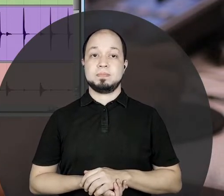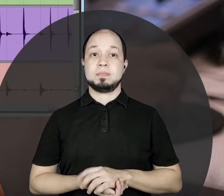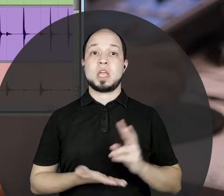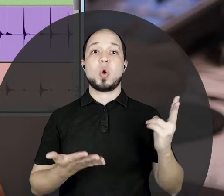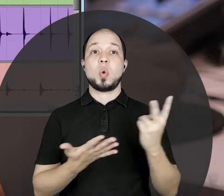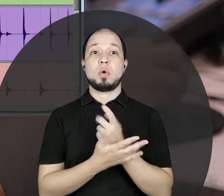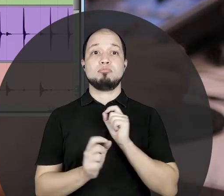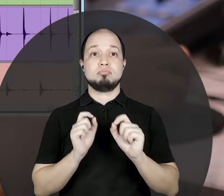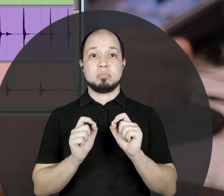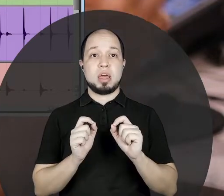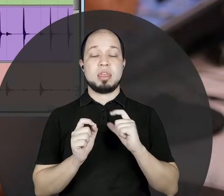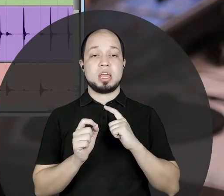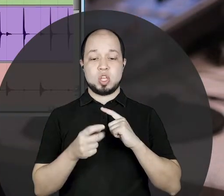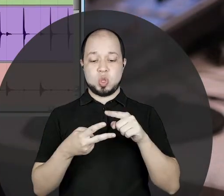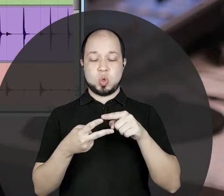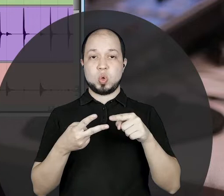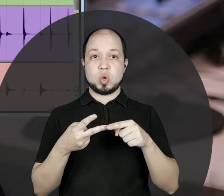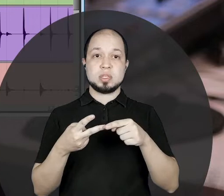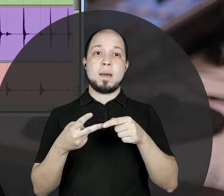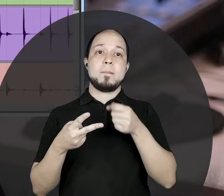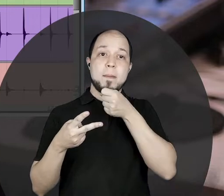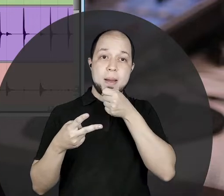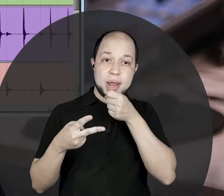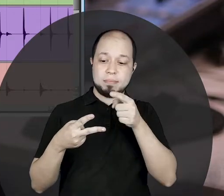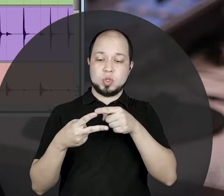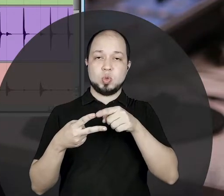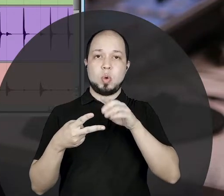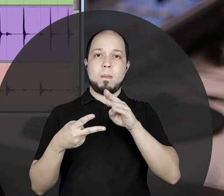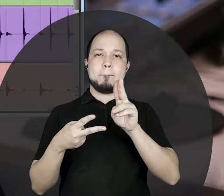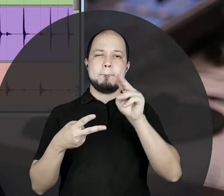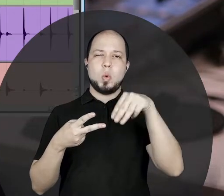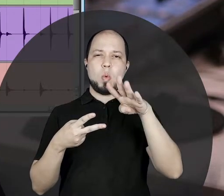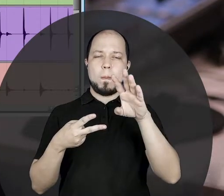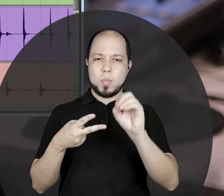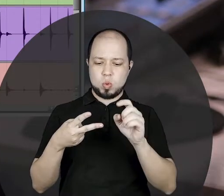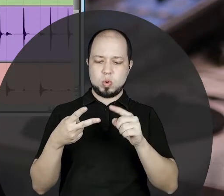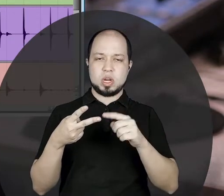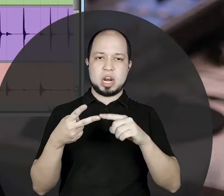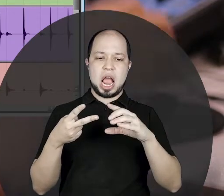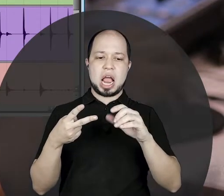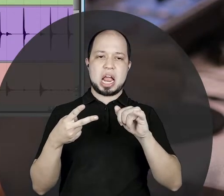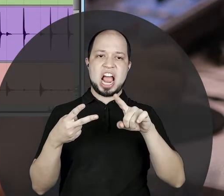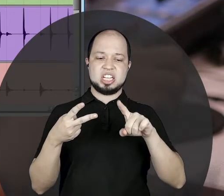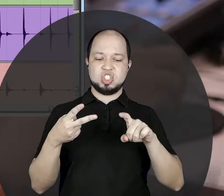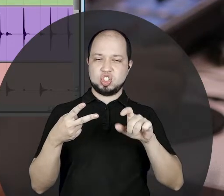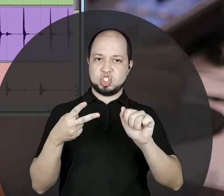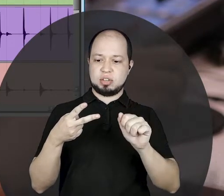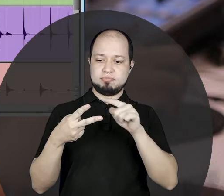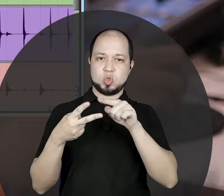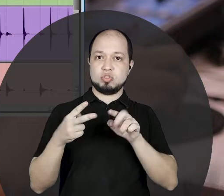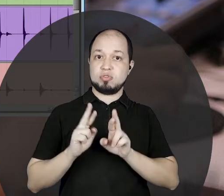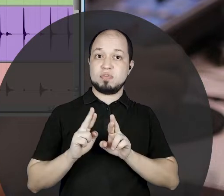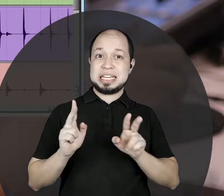Aí o que que acontece? Como eu tô só com dois microfones, um no bumbo e um na caixa, era o Beta 52 e o SM57 na caixa, né?